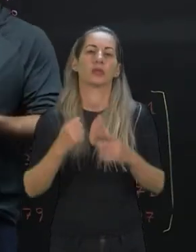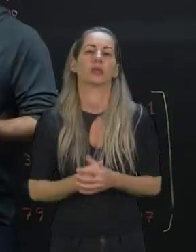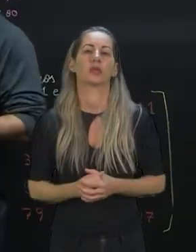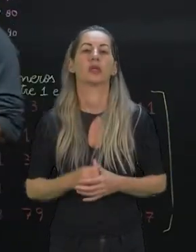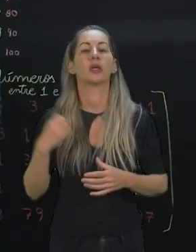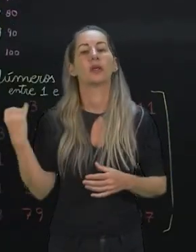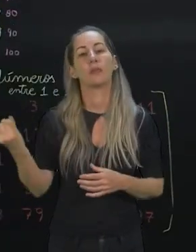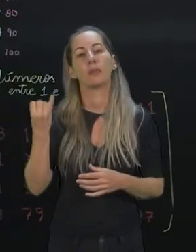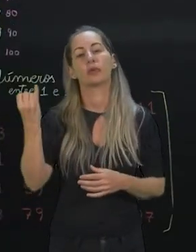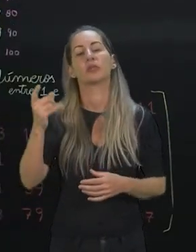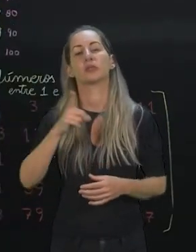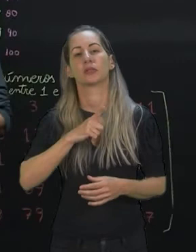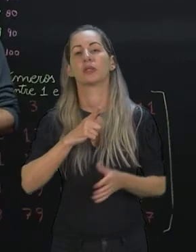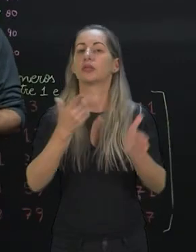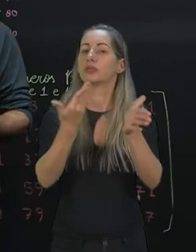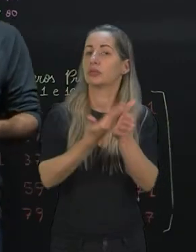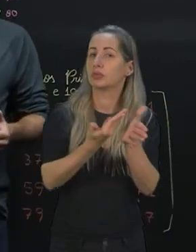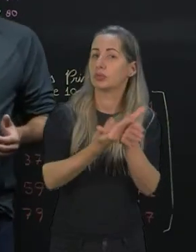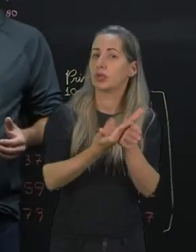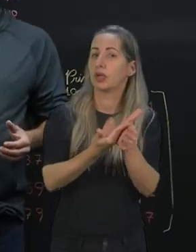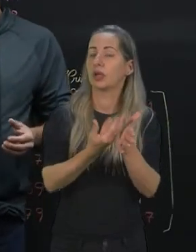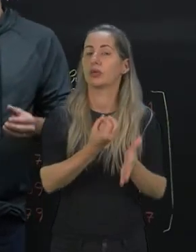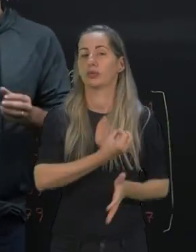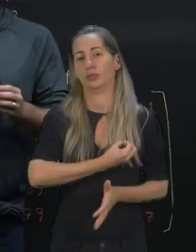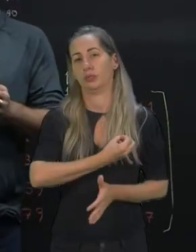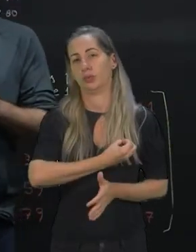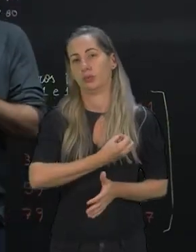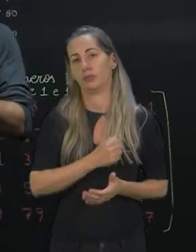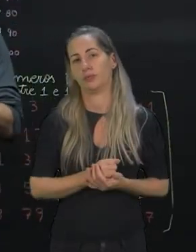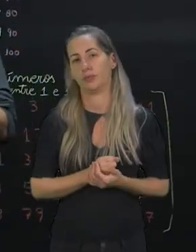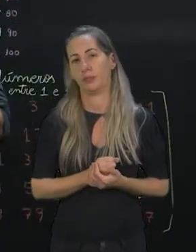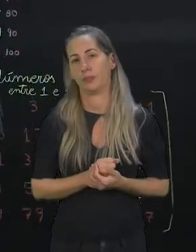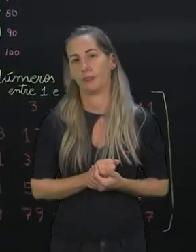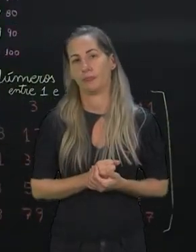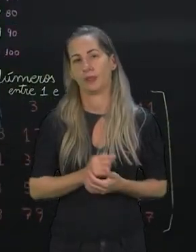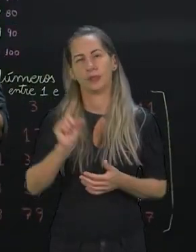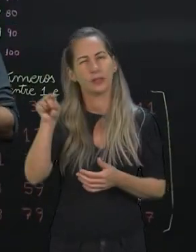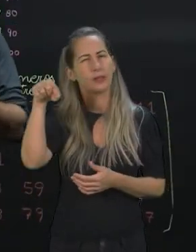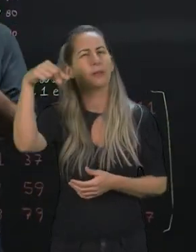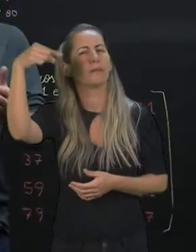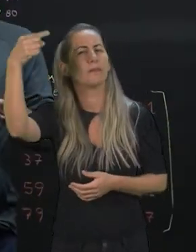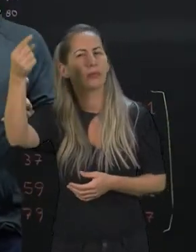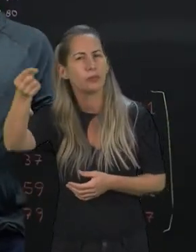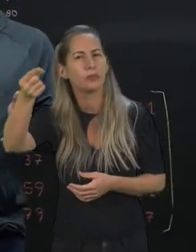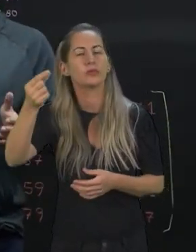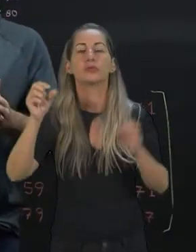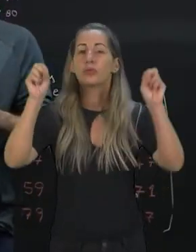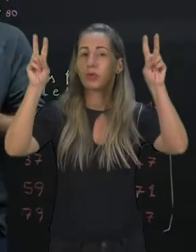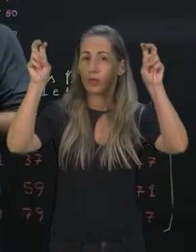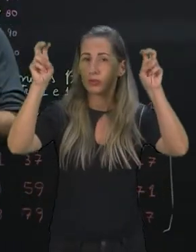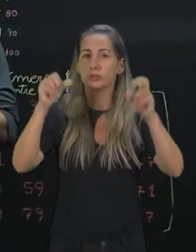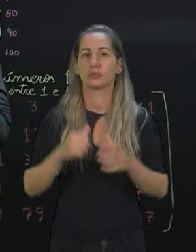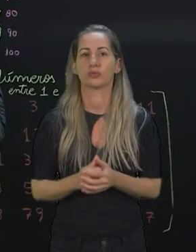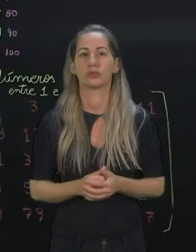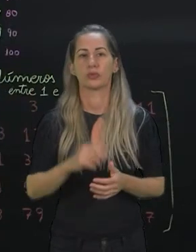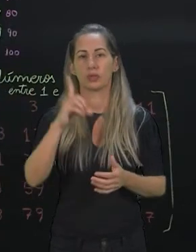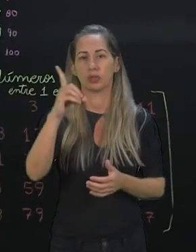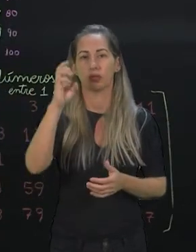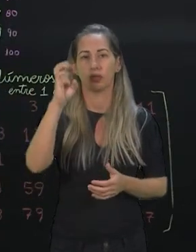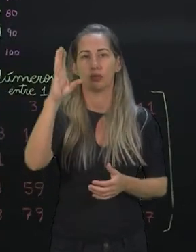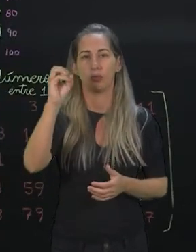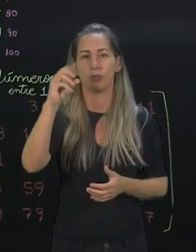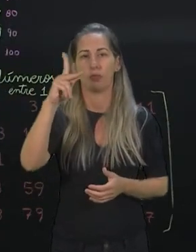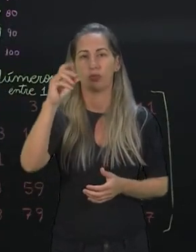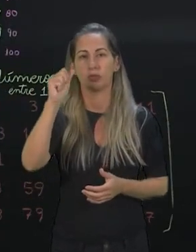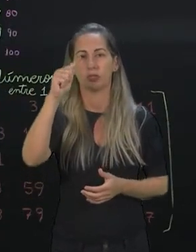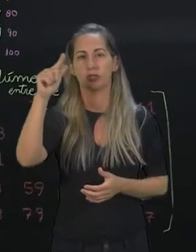essa importância de eu estudar esses números primos? Vocês vão estudar mais à frente um assunto chamado decomposição